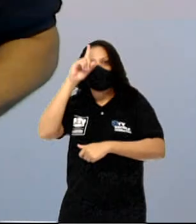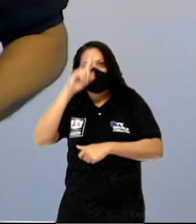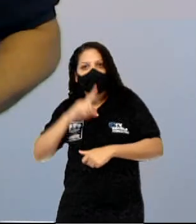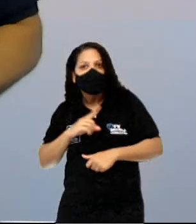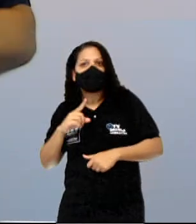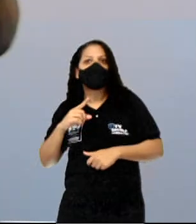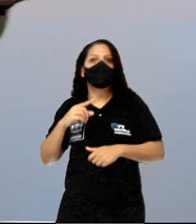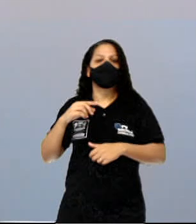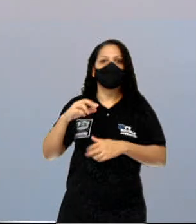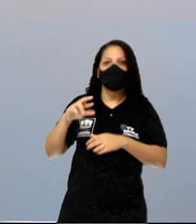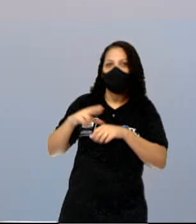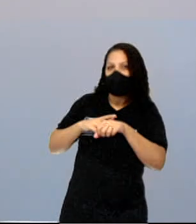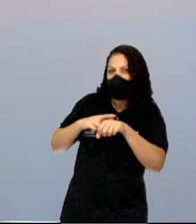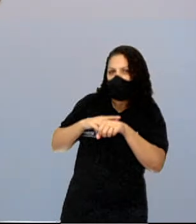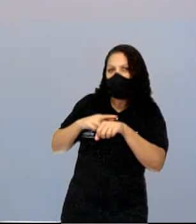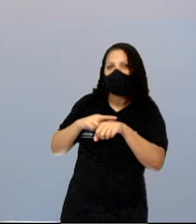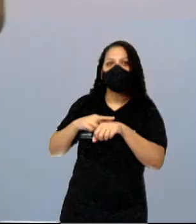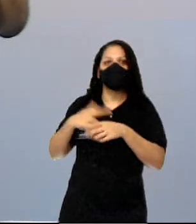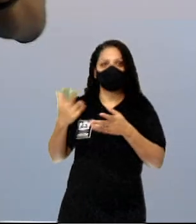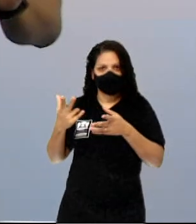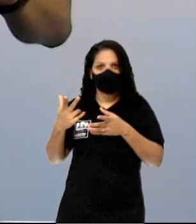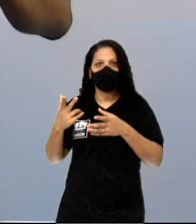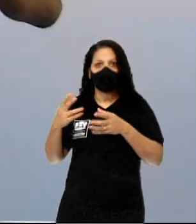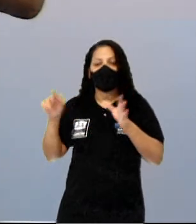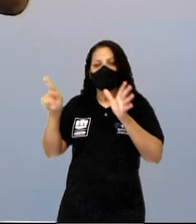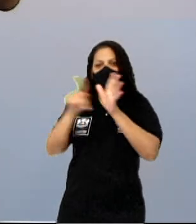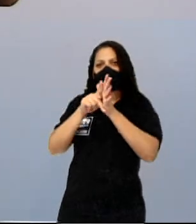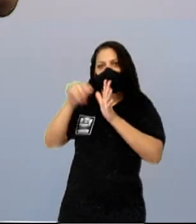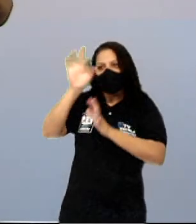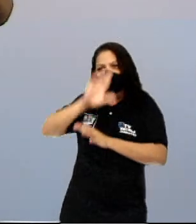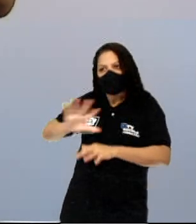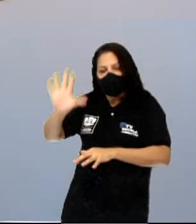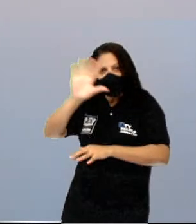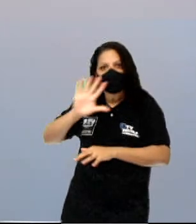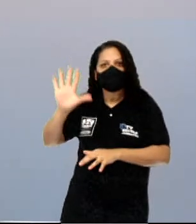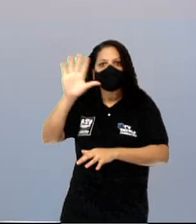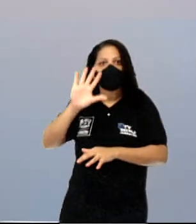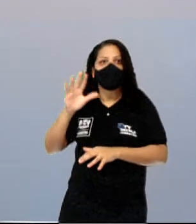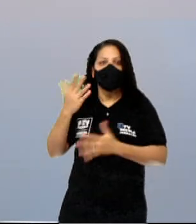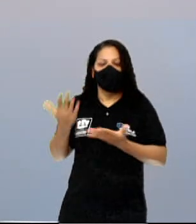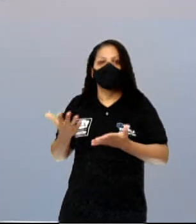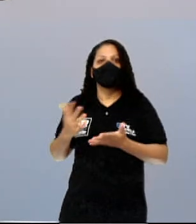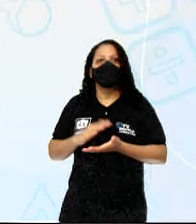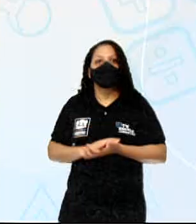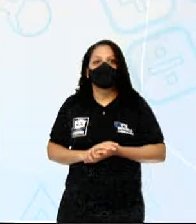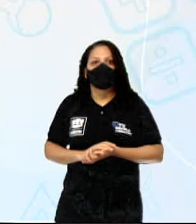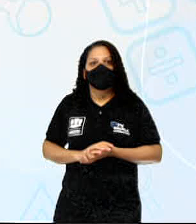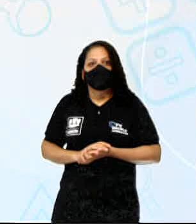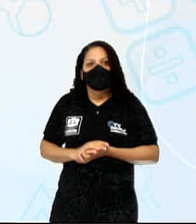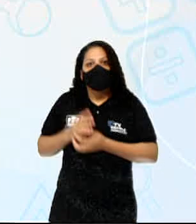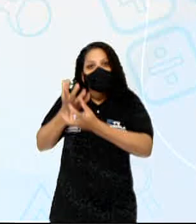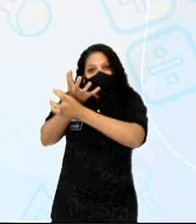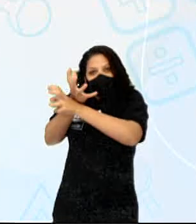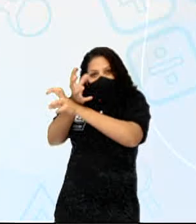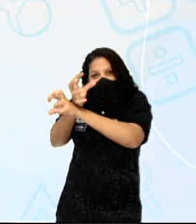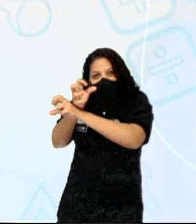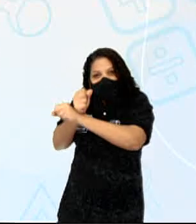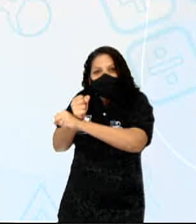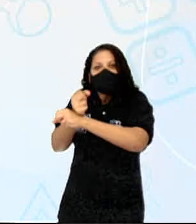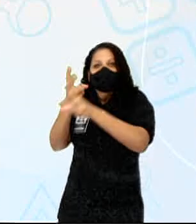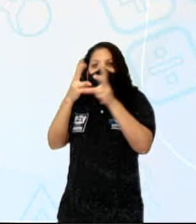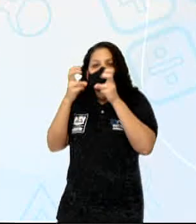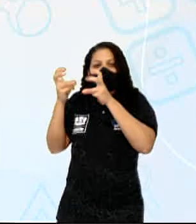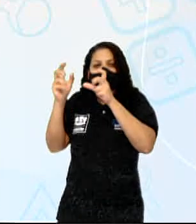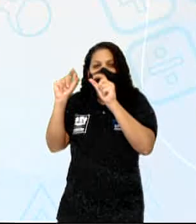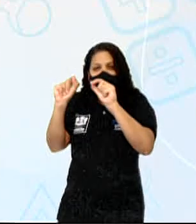típica dessa região. Também aparece em outros domínios brasileiros. Mas olha, no período da seca, você está vendo, ó, plantinhas,